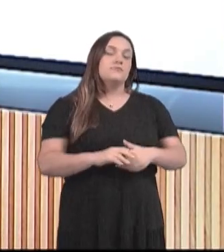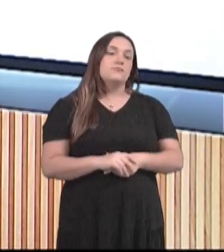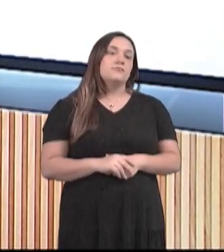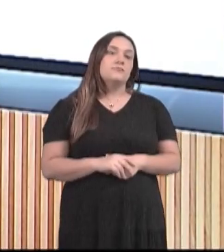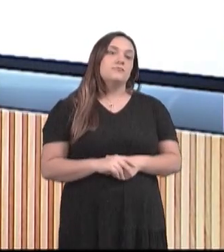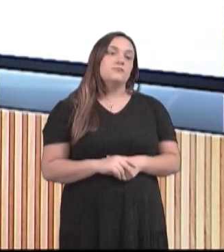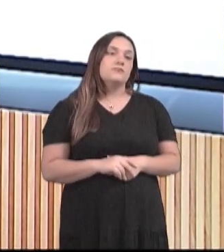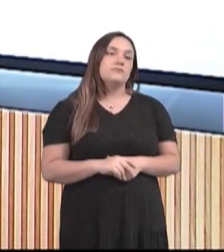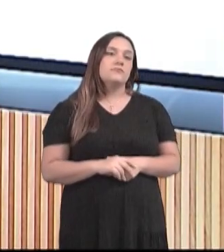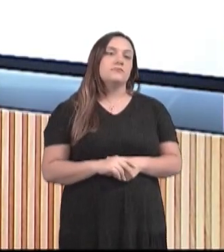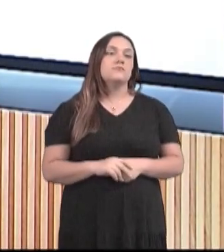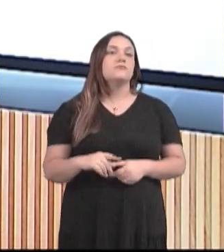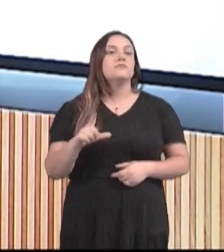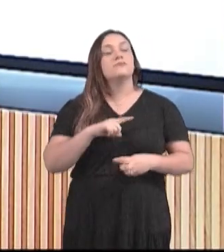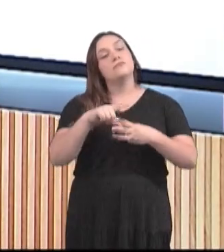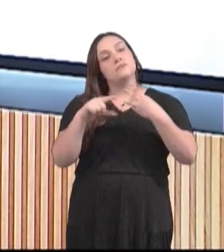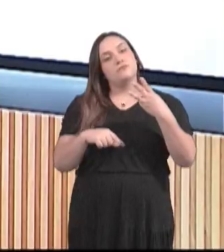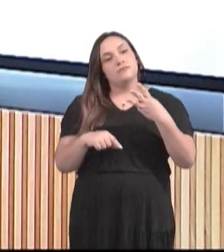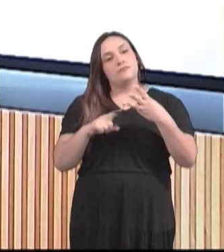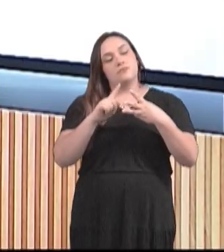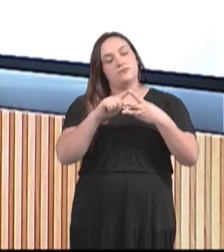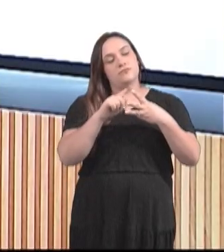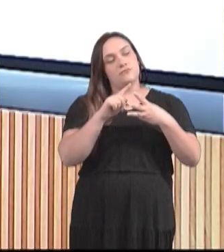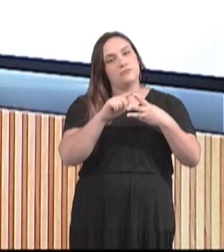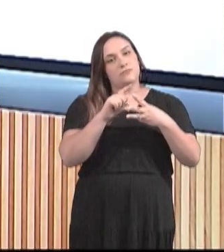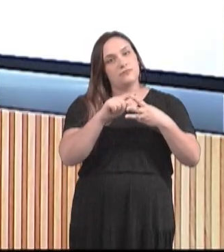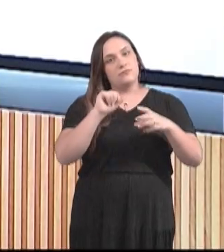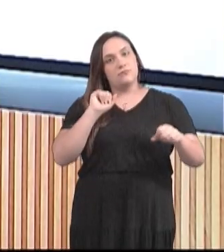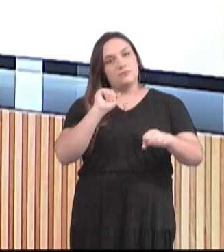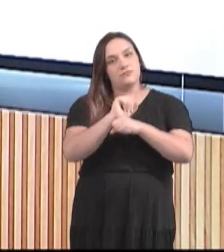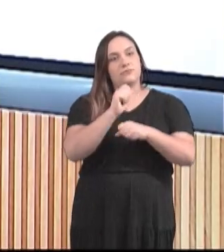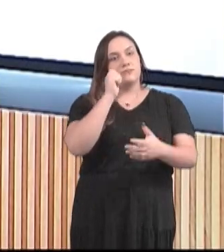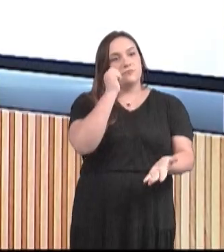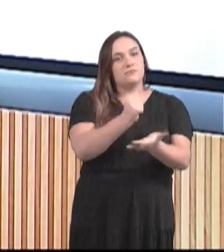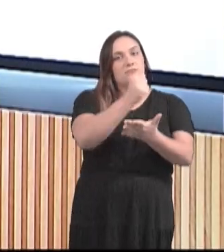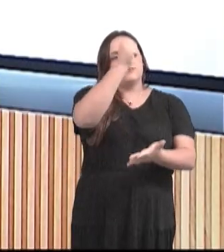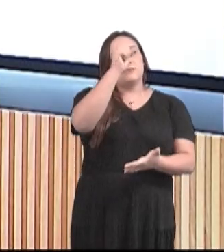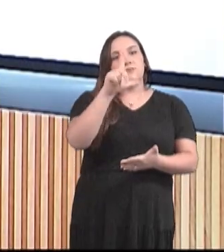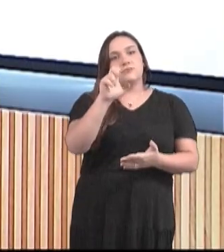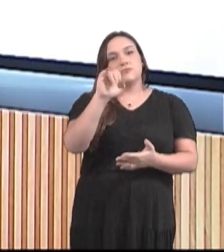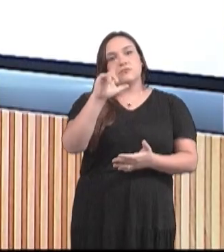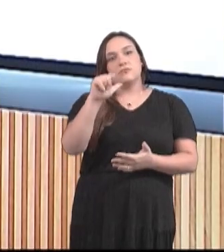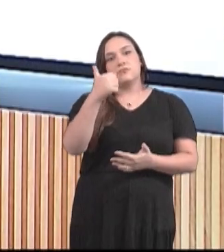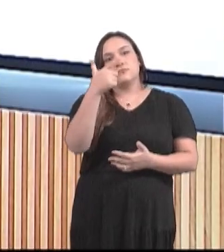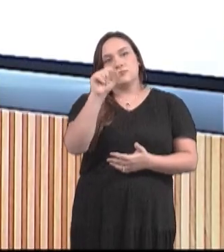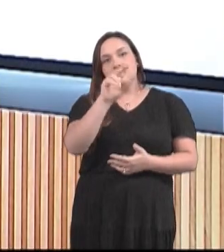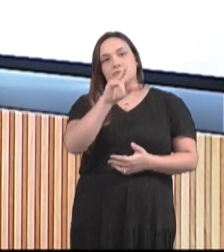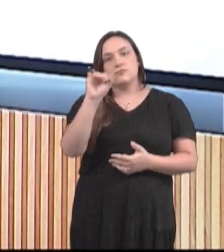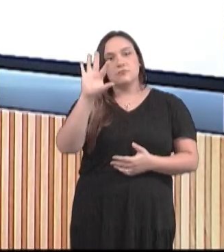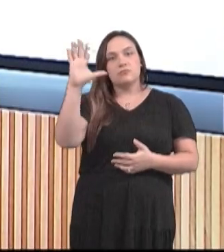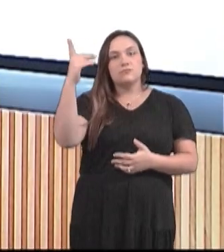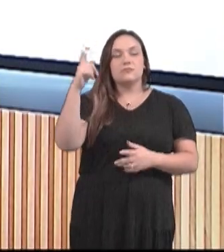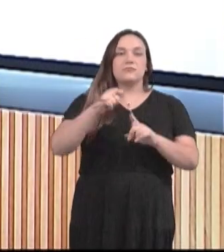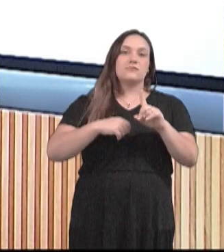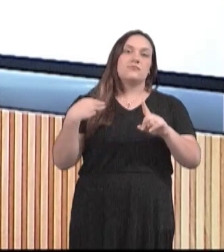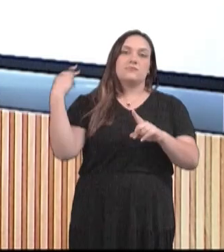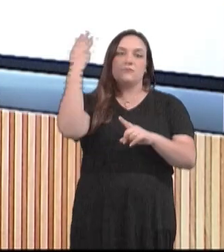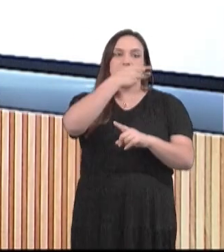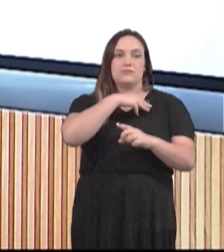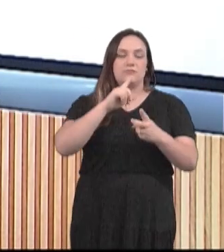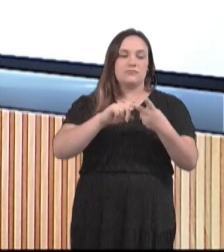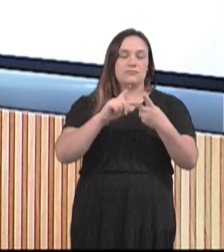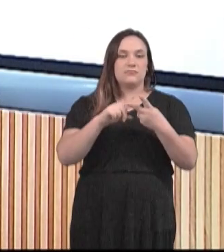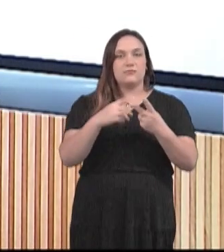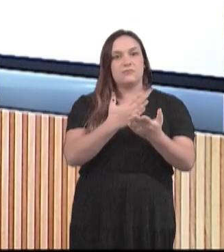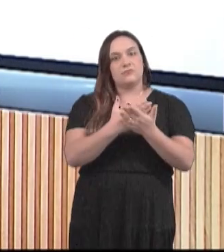só, são 3. Suspensão imediata do leilão, que está previsto para acontecer em maio.